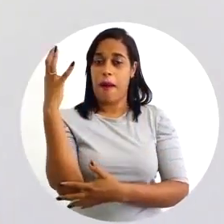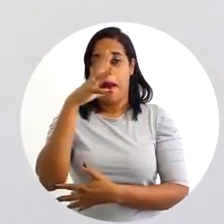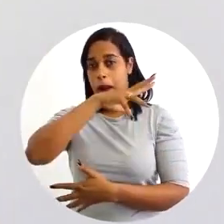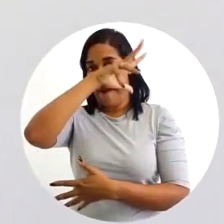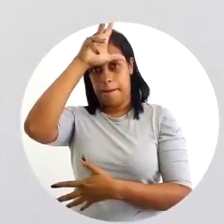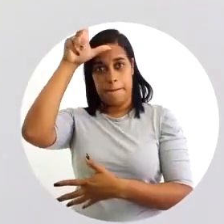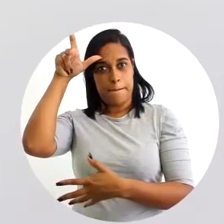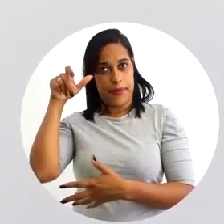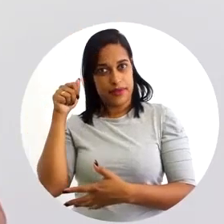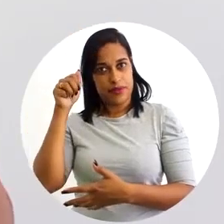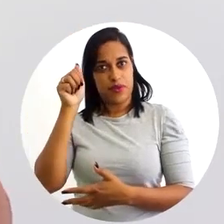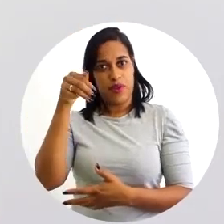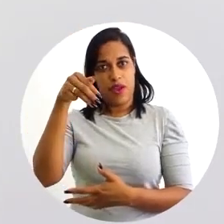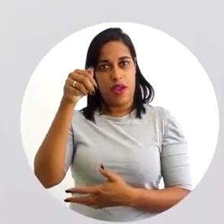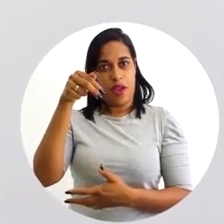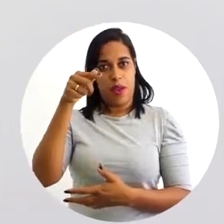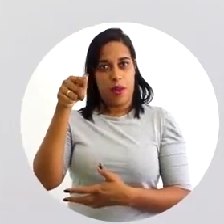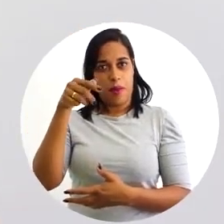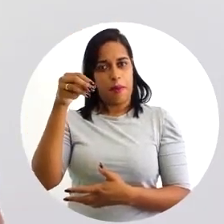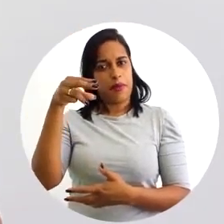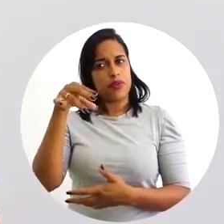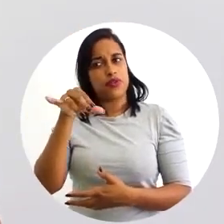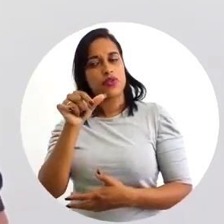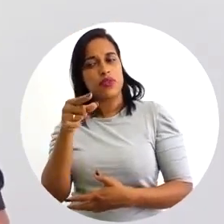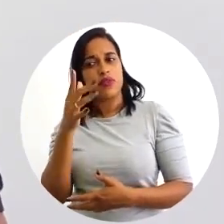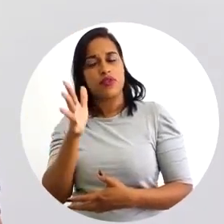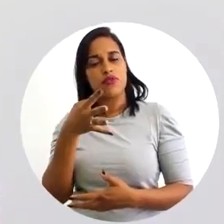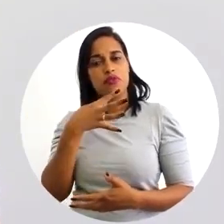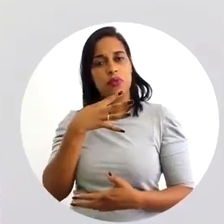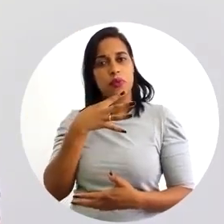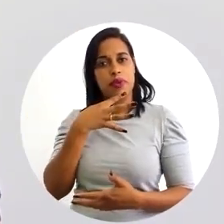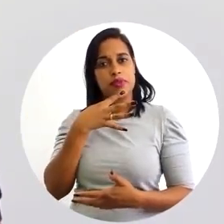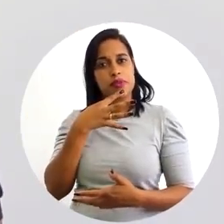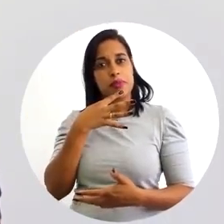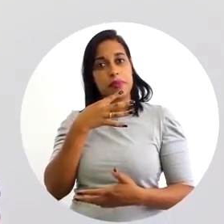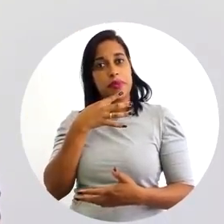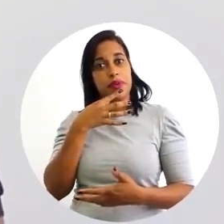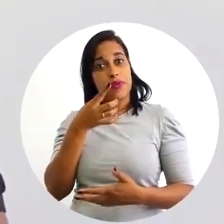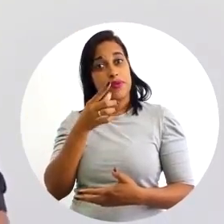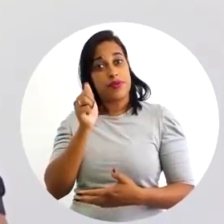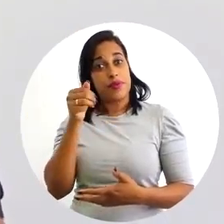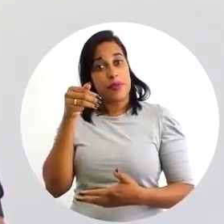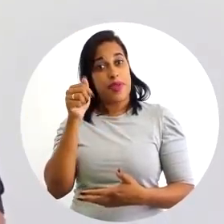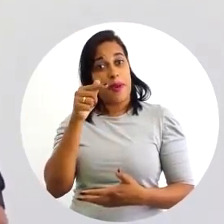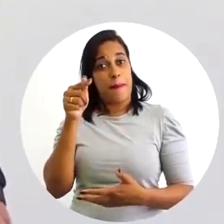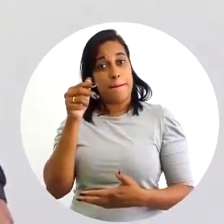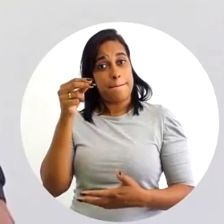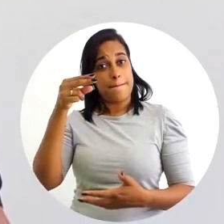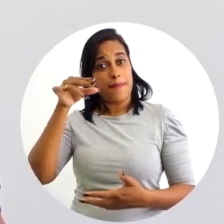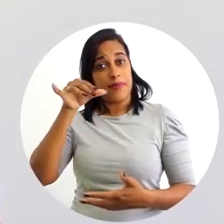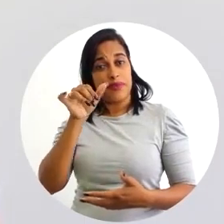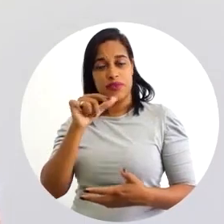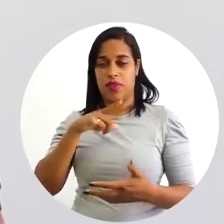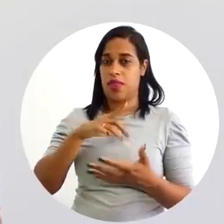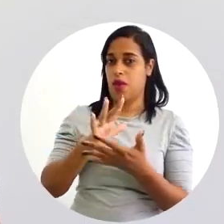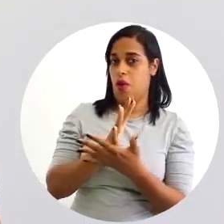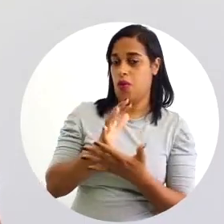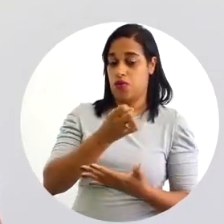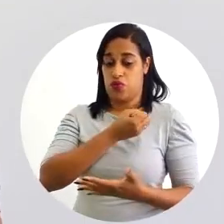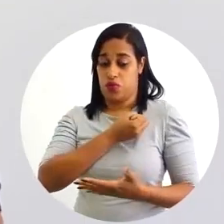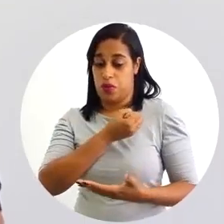ok? Então, eu posso entender que você já tem um conhecimento prévio sobre a Amazônia, então tem alguns